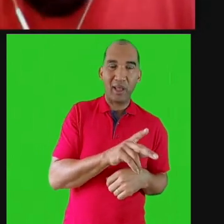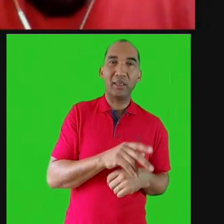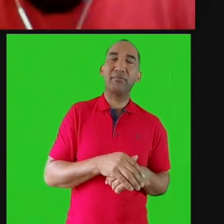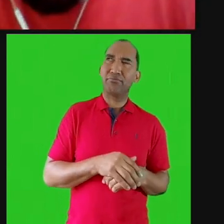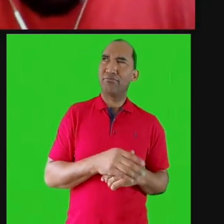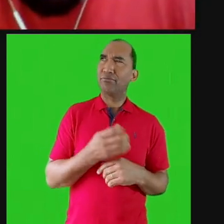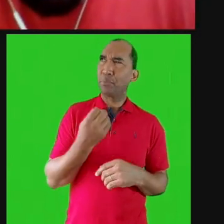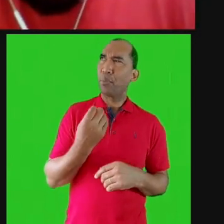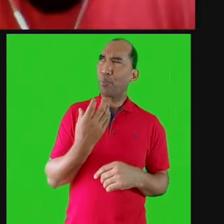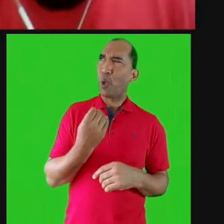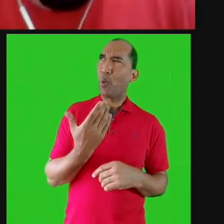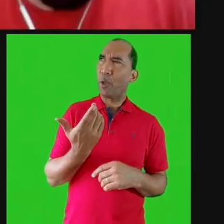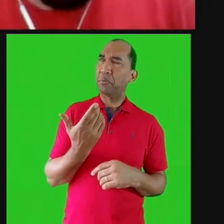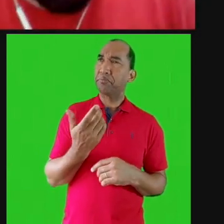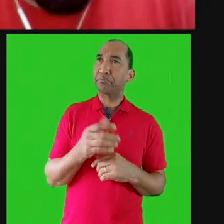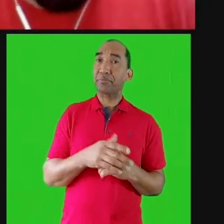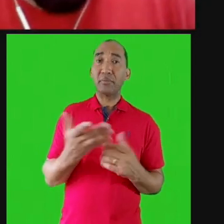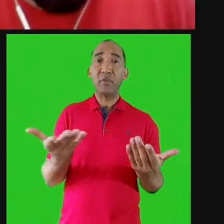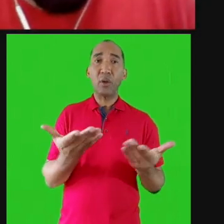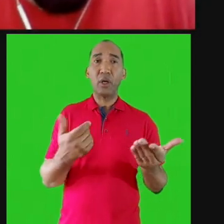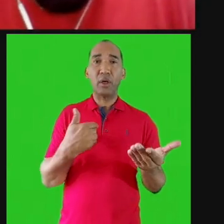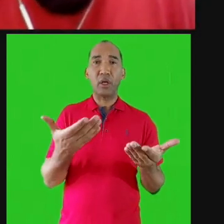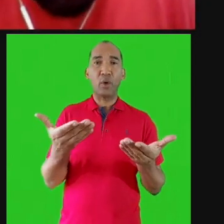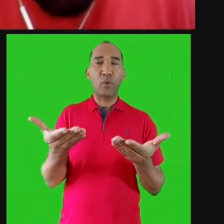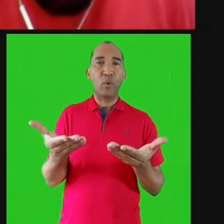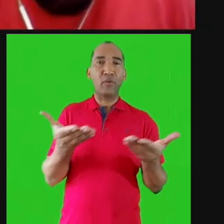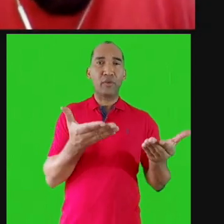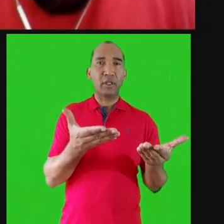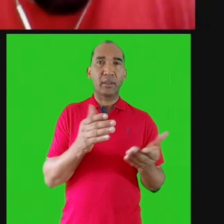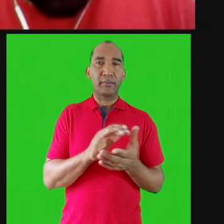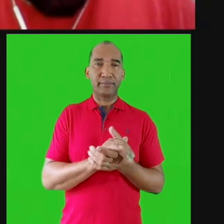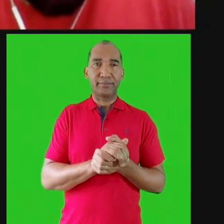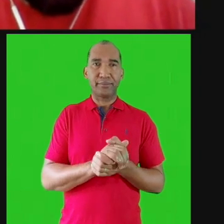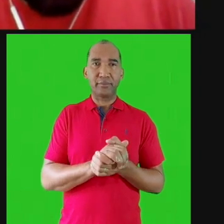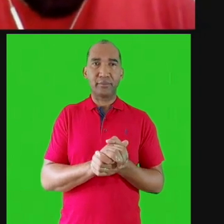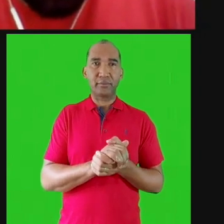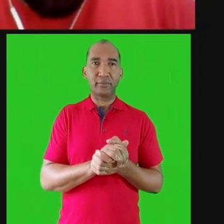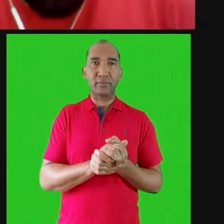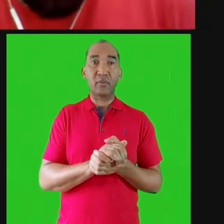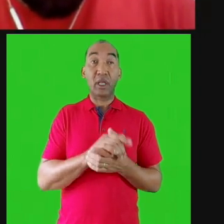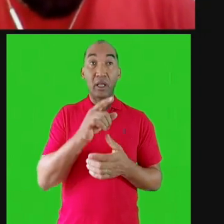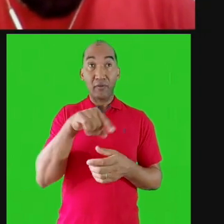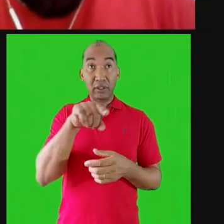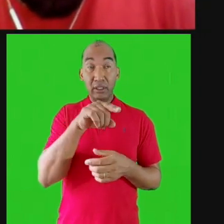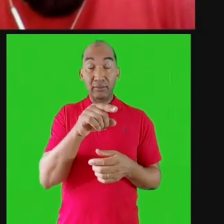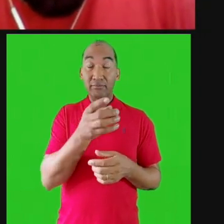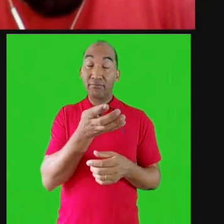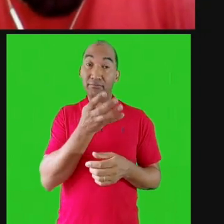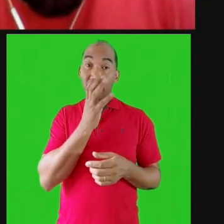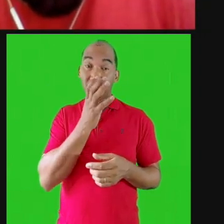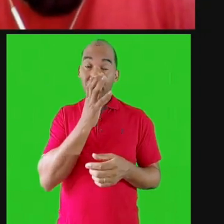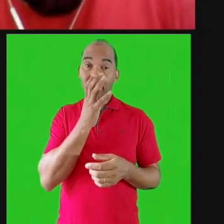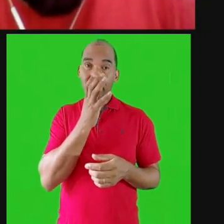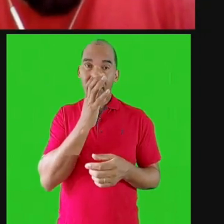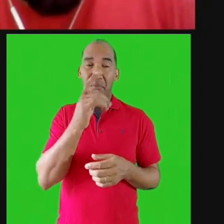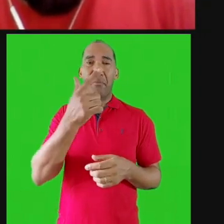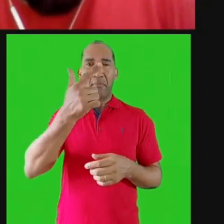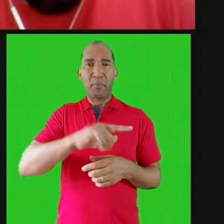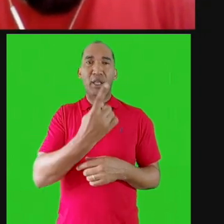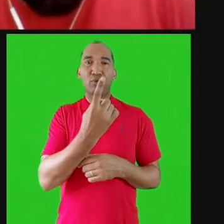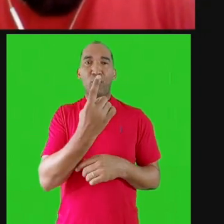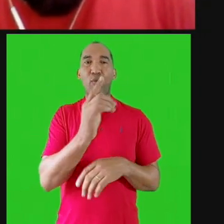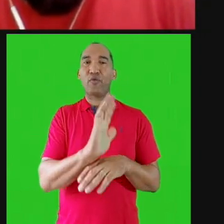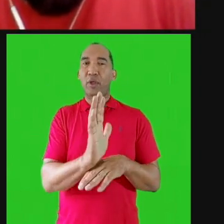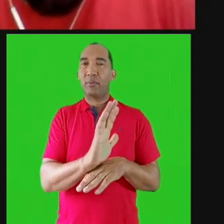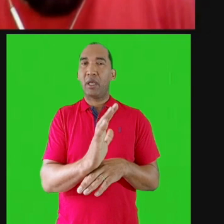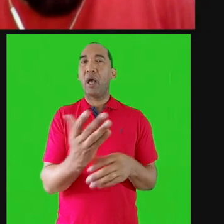Sim, perfeita colocação. E eu quero aí convidar quem está acompanhando a gente aqui a assistir mais um filme. O que vem